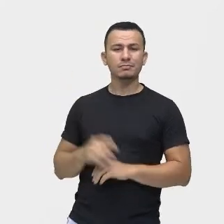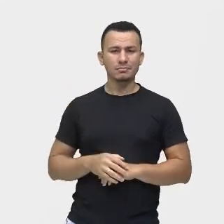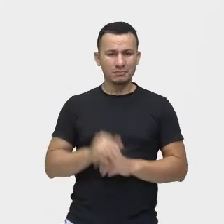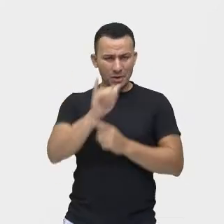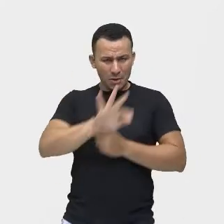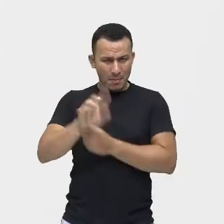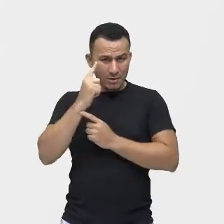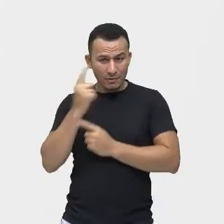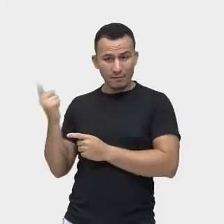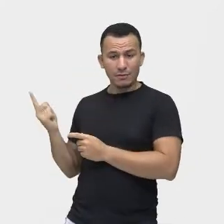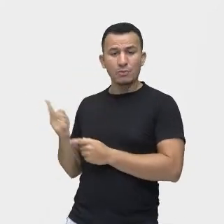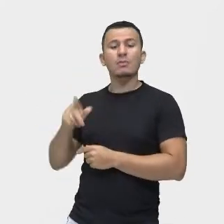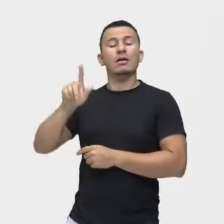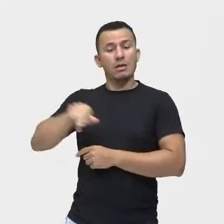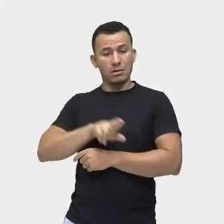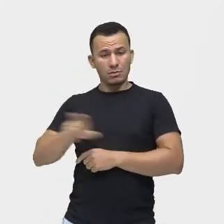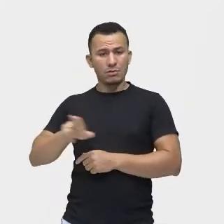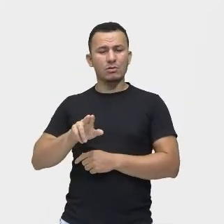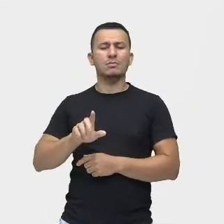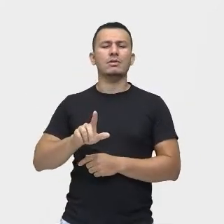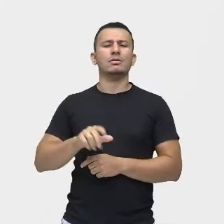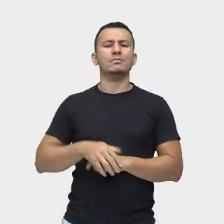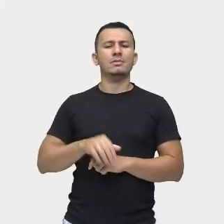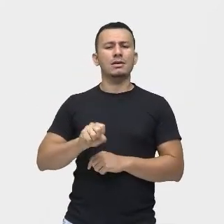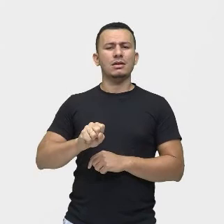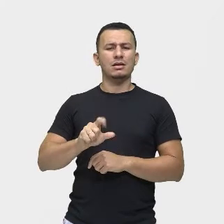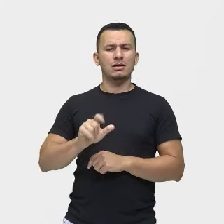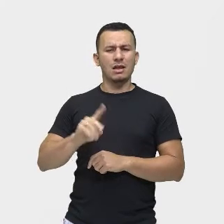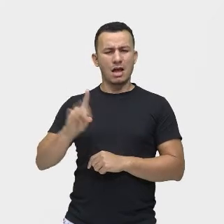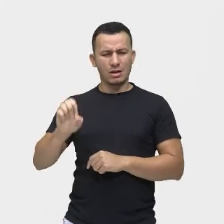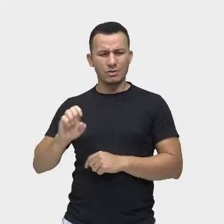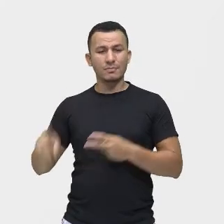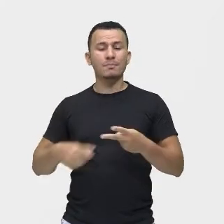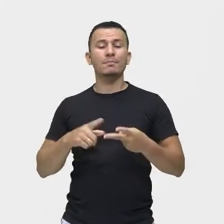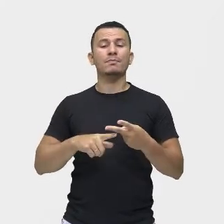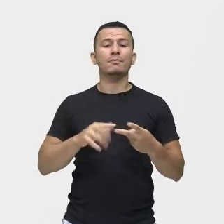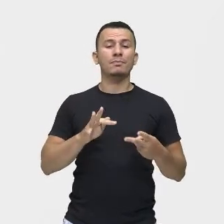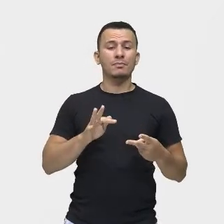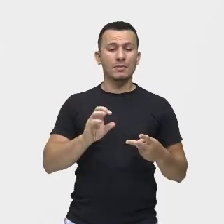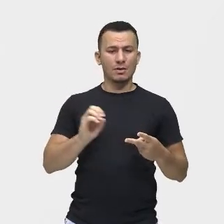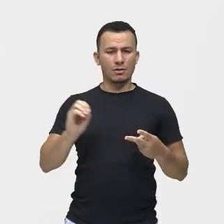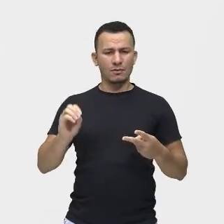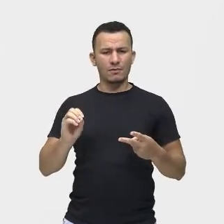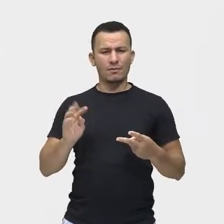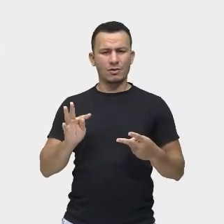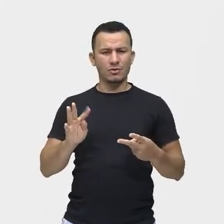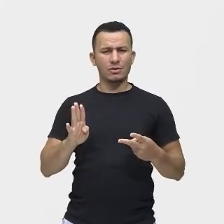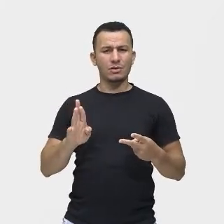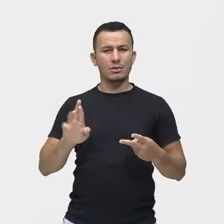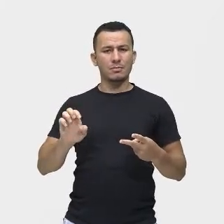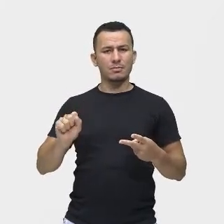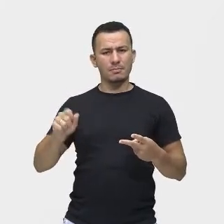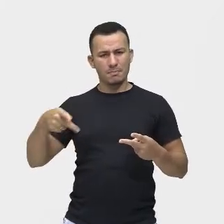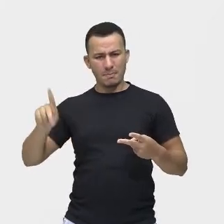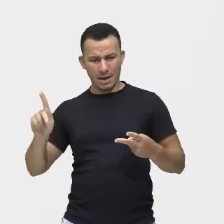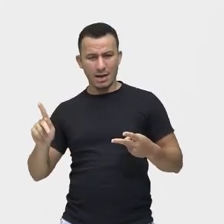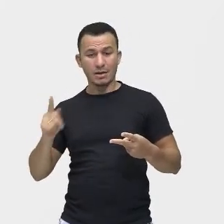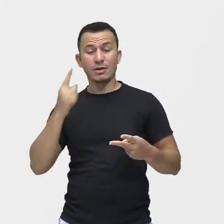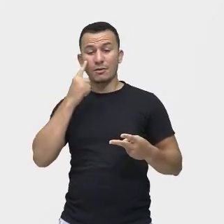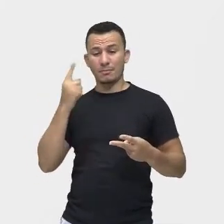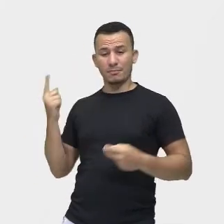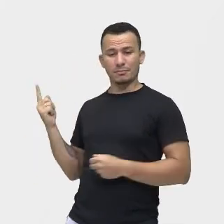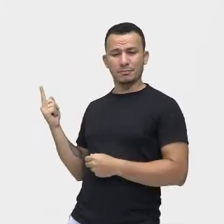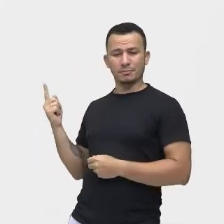ladeiras. Tem o foot brake, consiste basicamente em tirar o pé de trás do chão e tentar frear com a sua